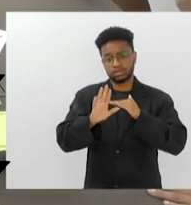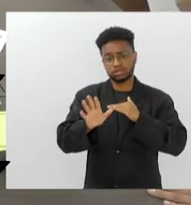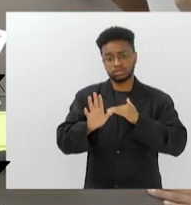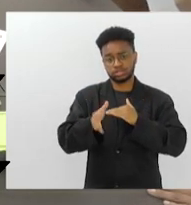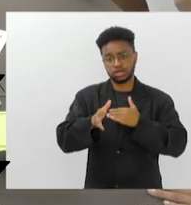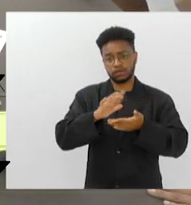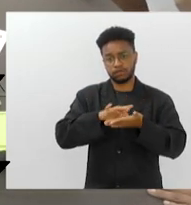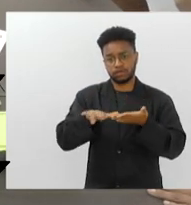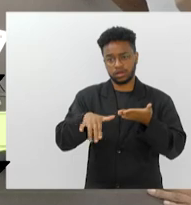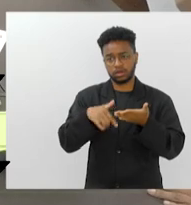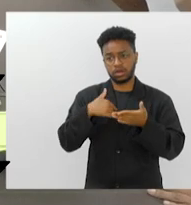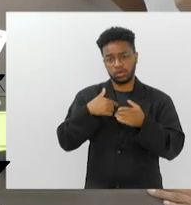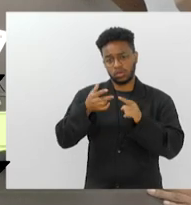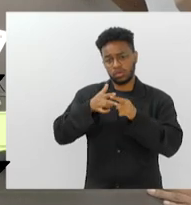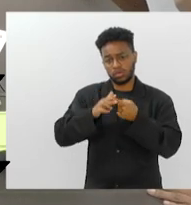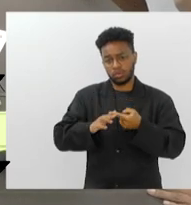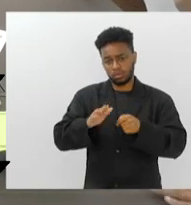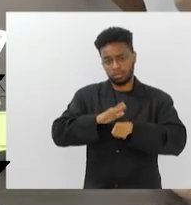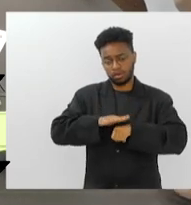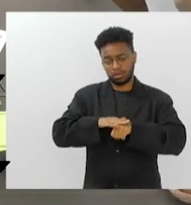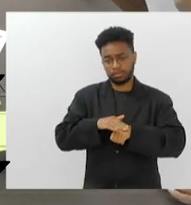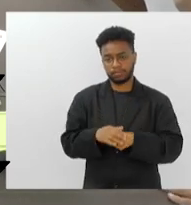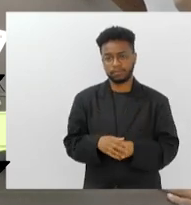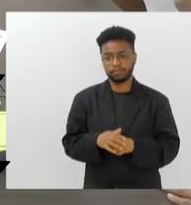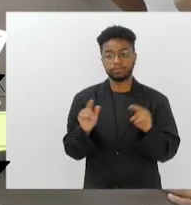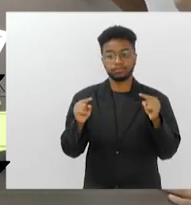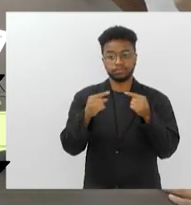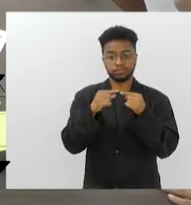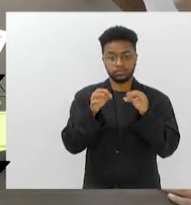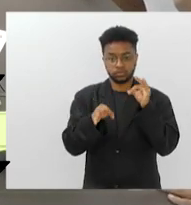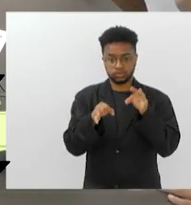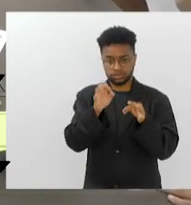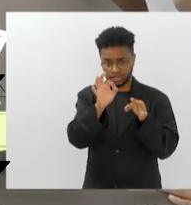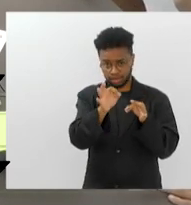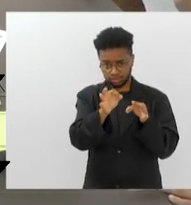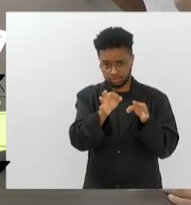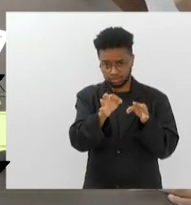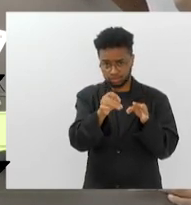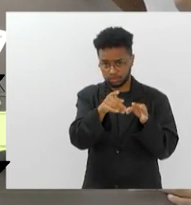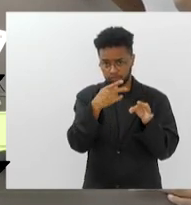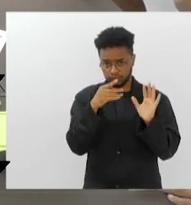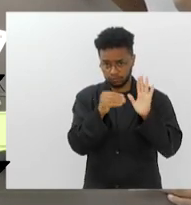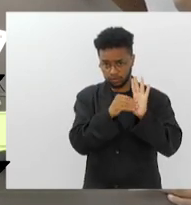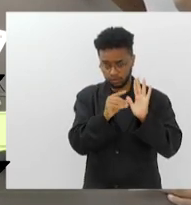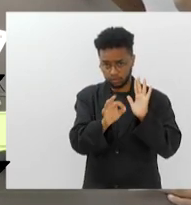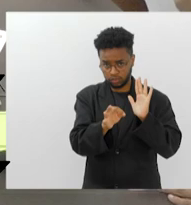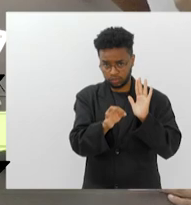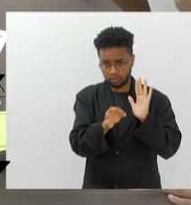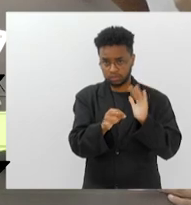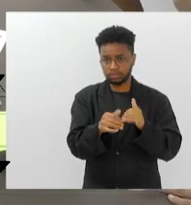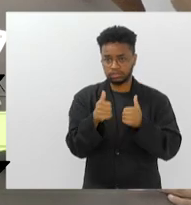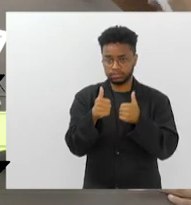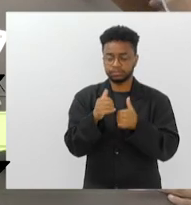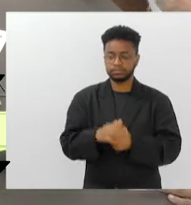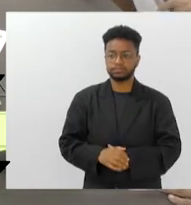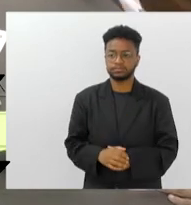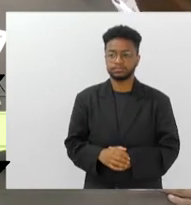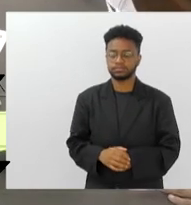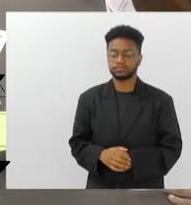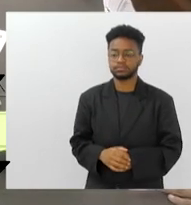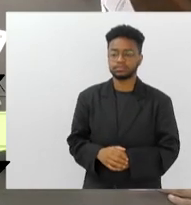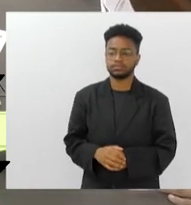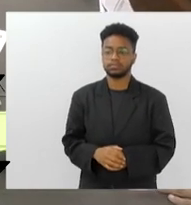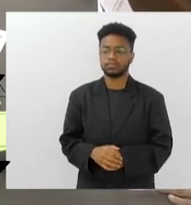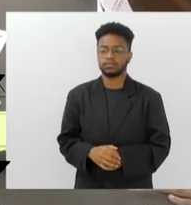uma eu conserto ali deputada pela juridicidade né senhor falou que vên falou constitucionalidade juridicidade com emendas